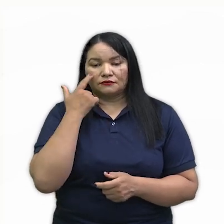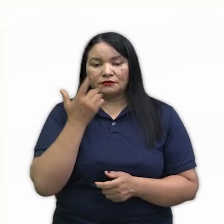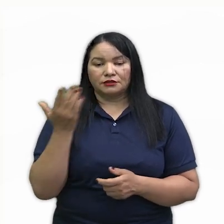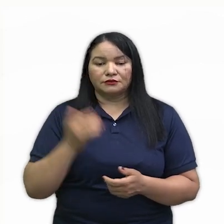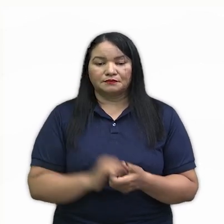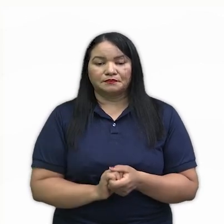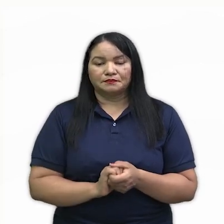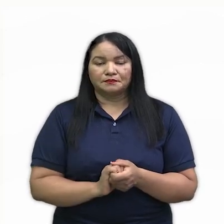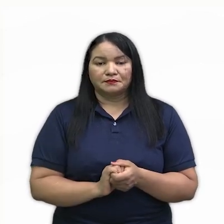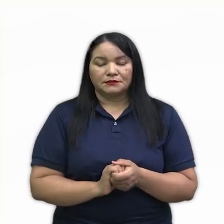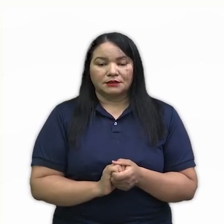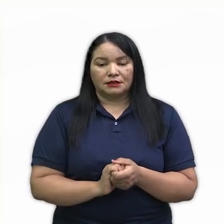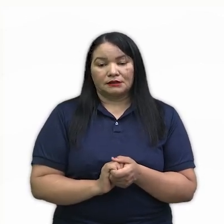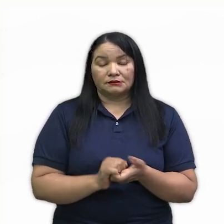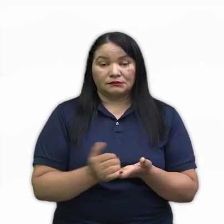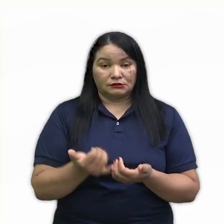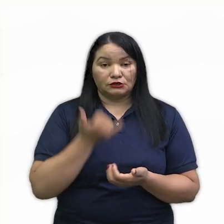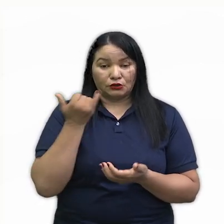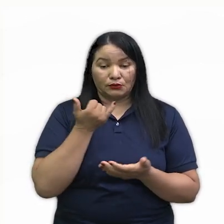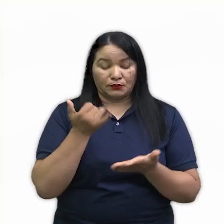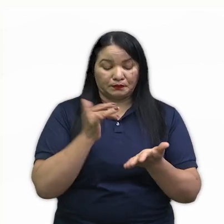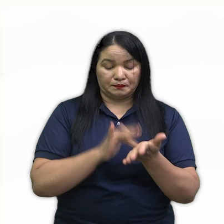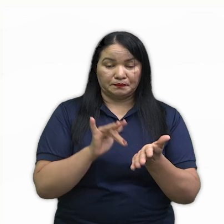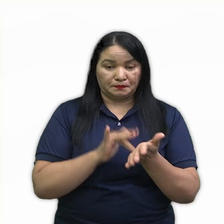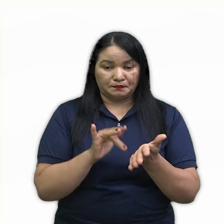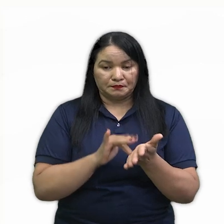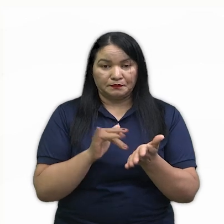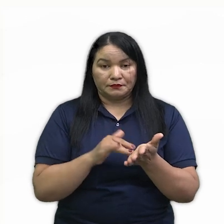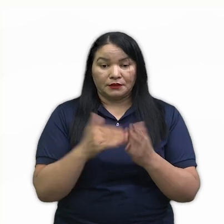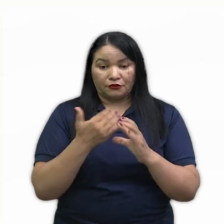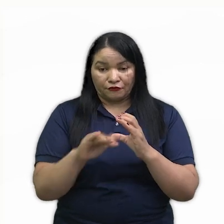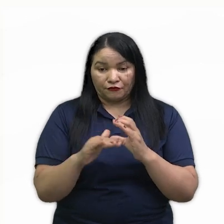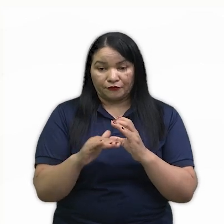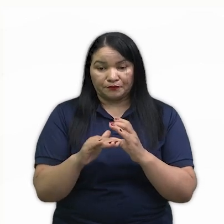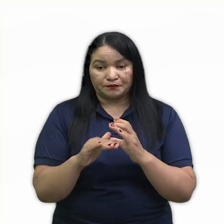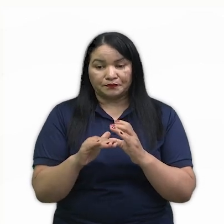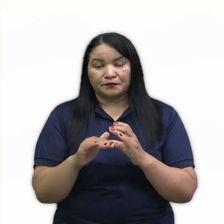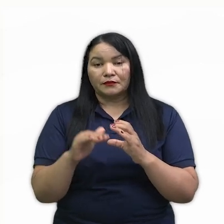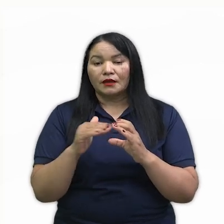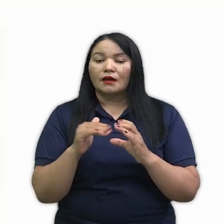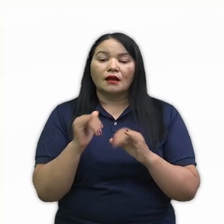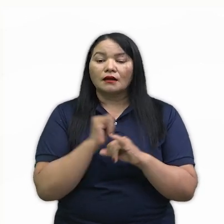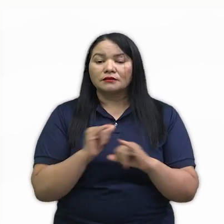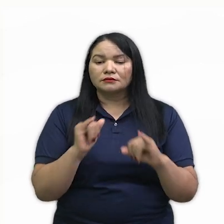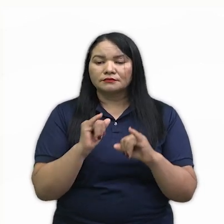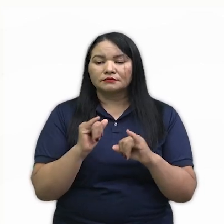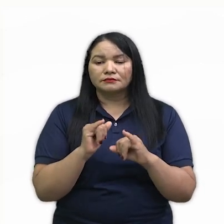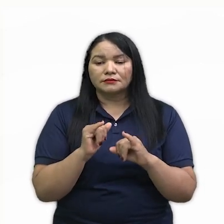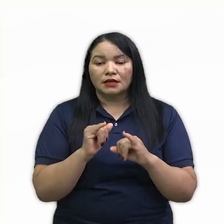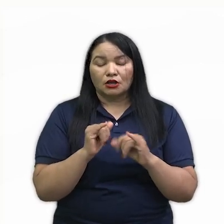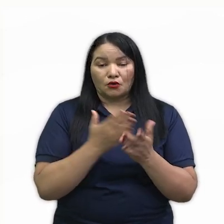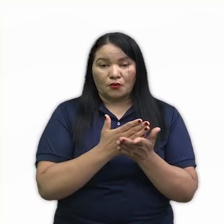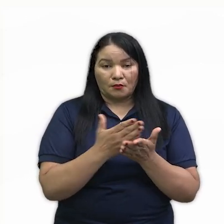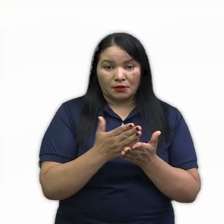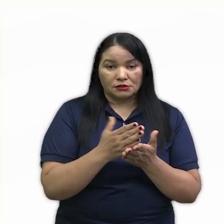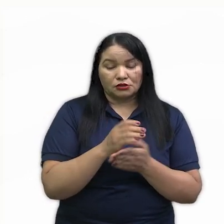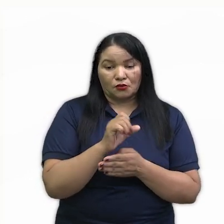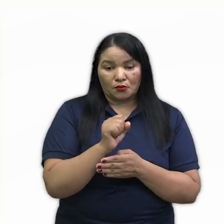Um aplicativo de celular envia notificações a cada 2 horas, começando em 8